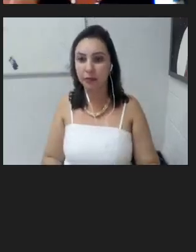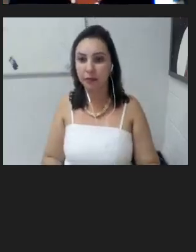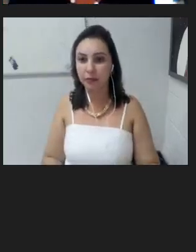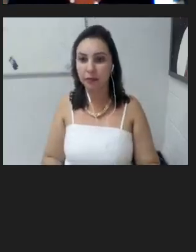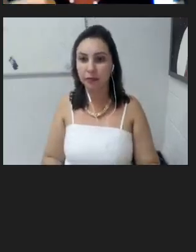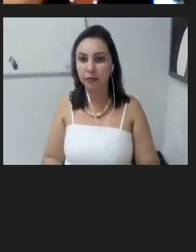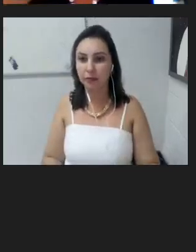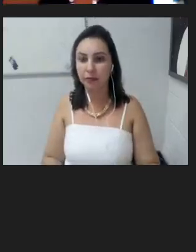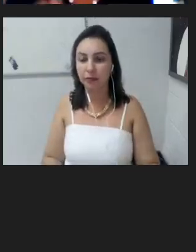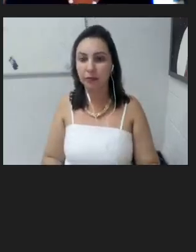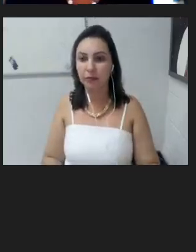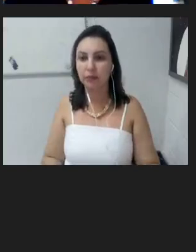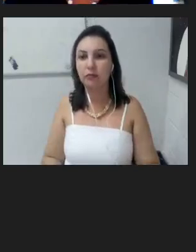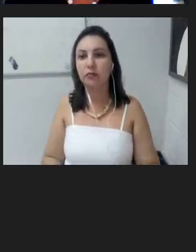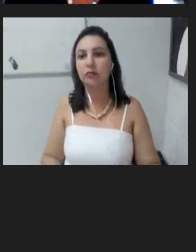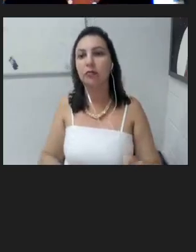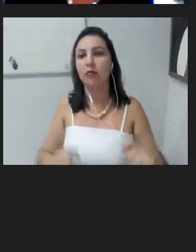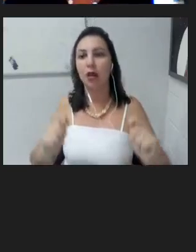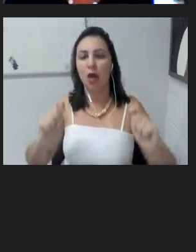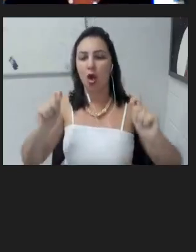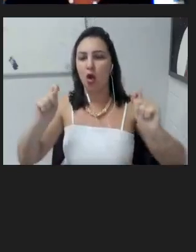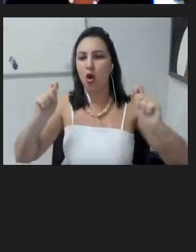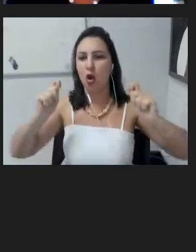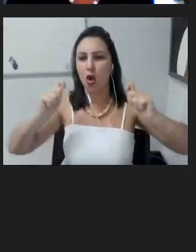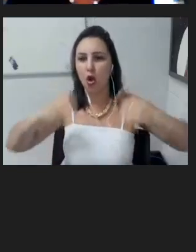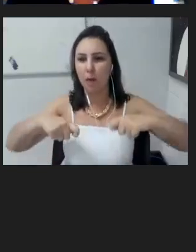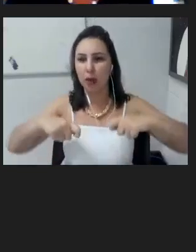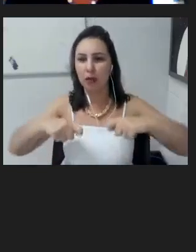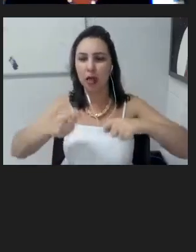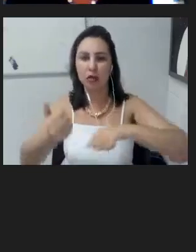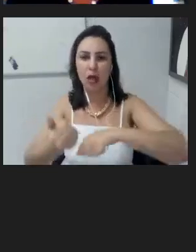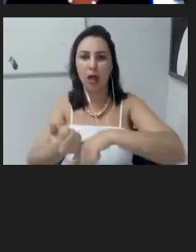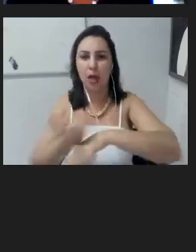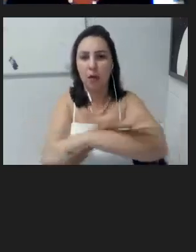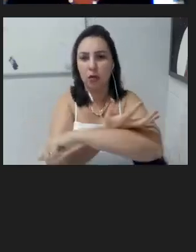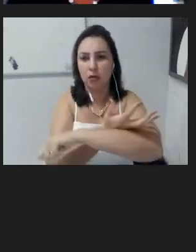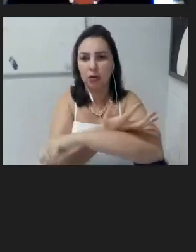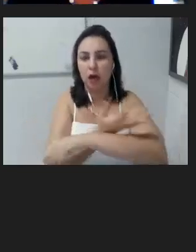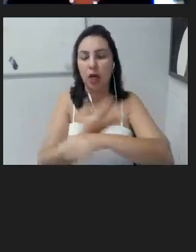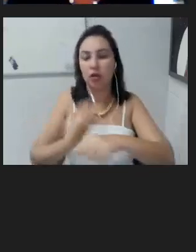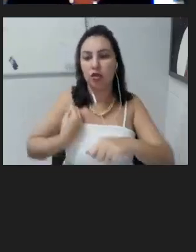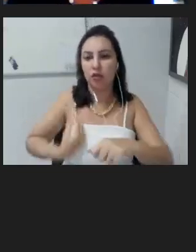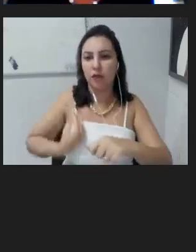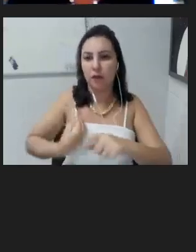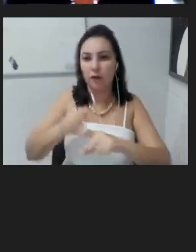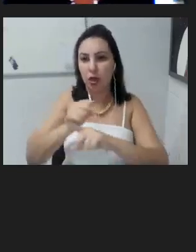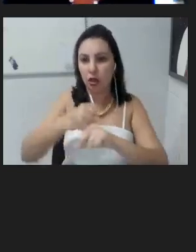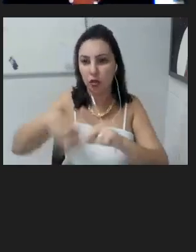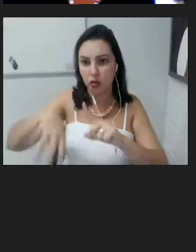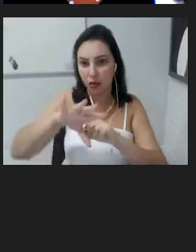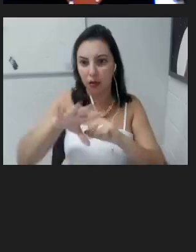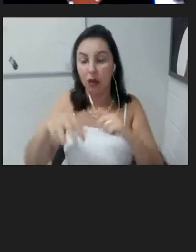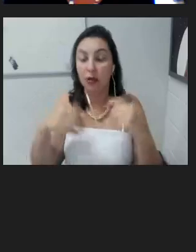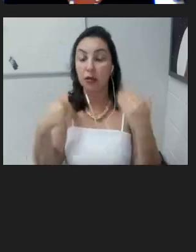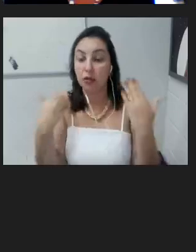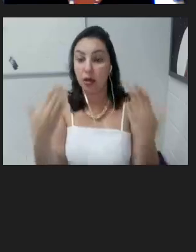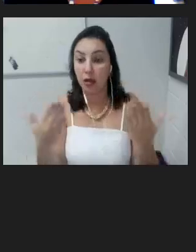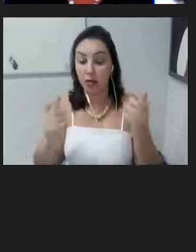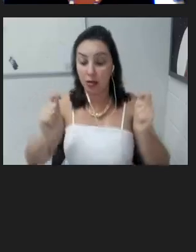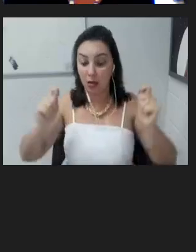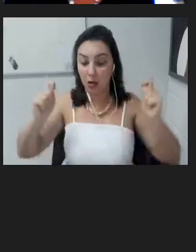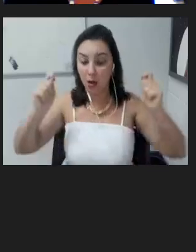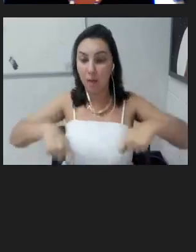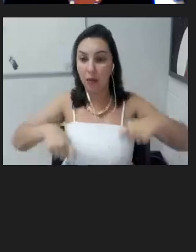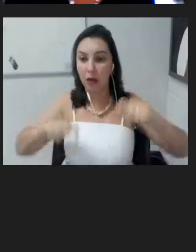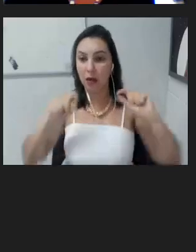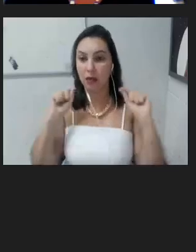bastante alta, que são as competências emocionais do viver em sociedade. E essa competência,